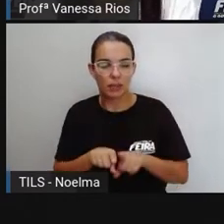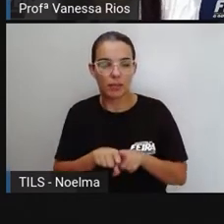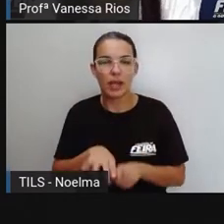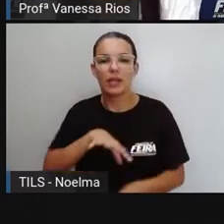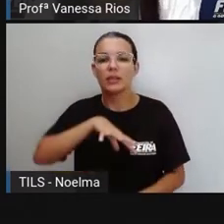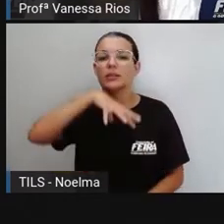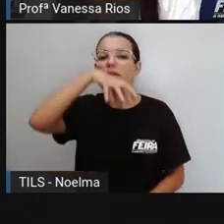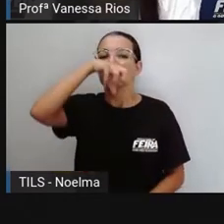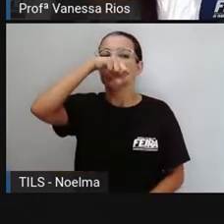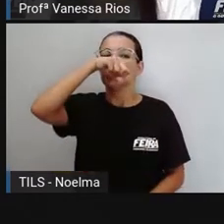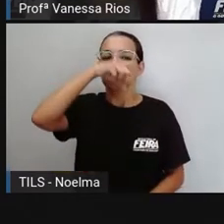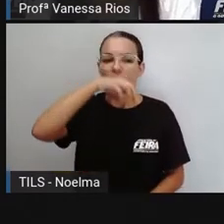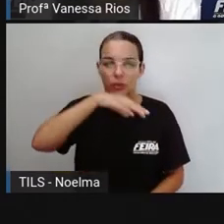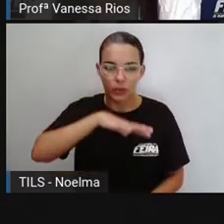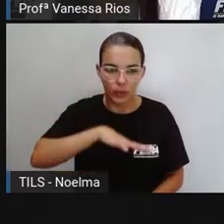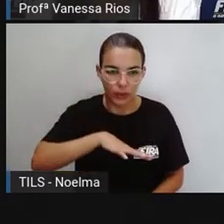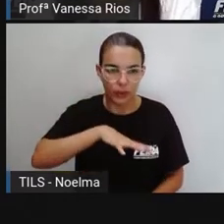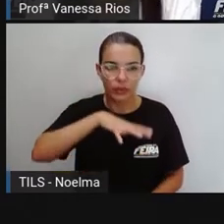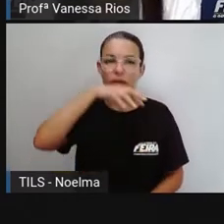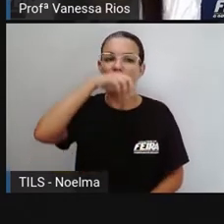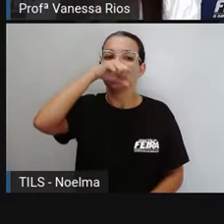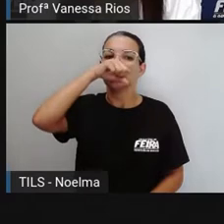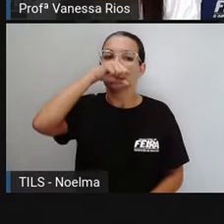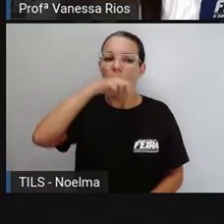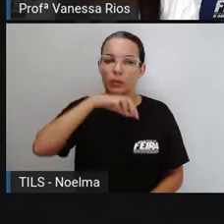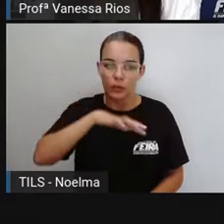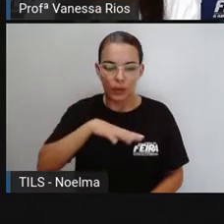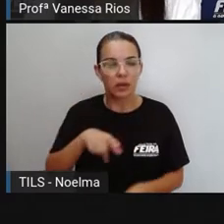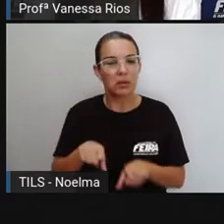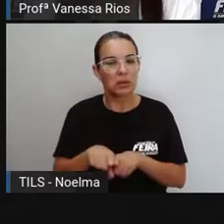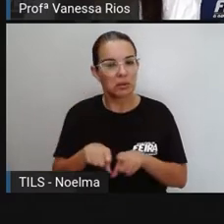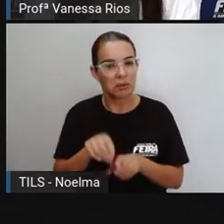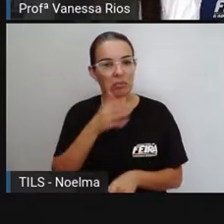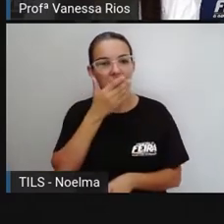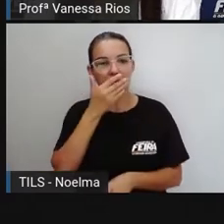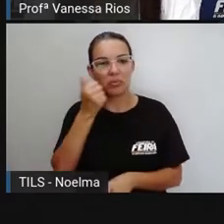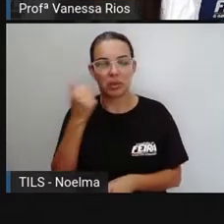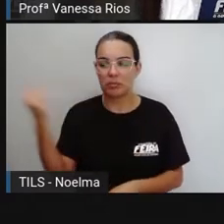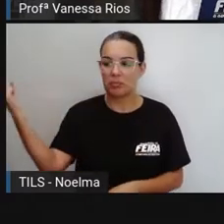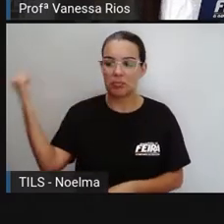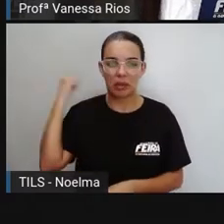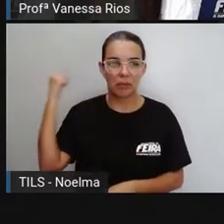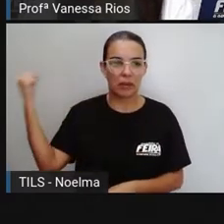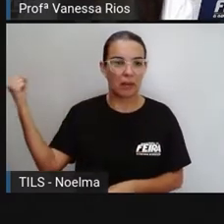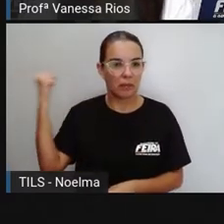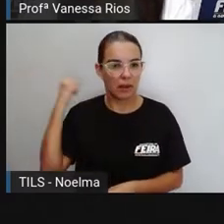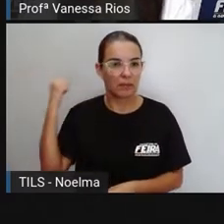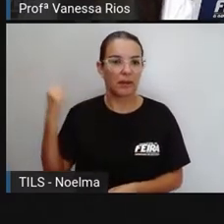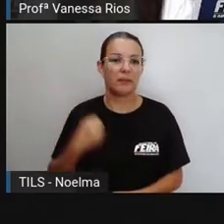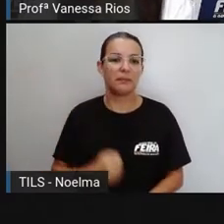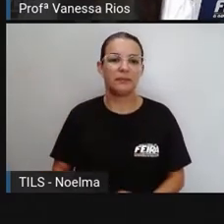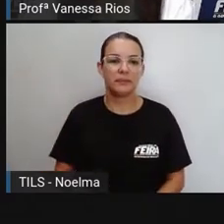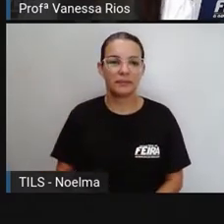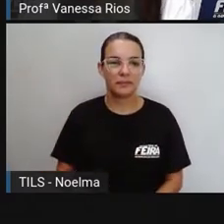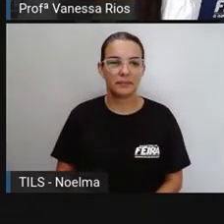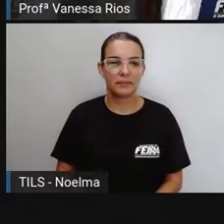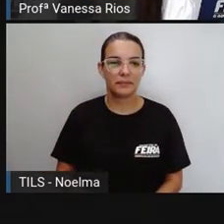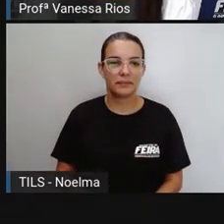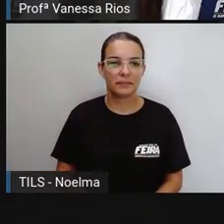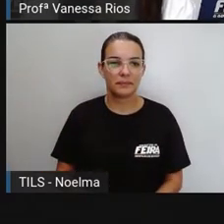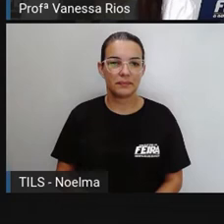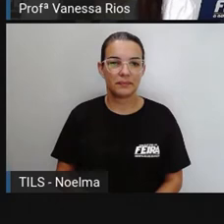coração, a sua respiração, ela também vai melhorar com a prática dos exercícios físicos.